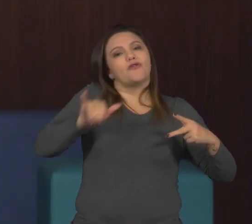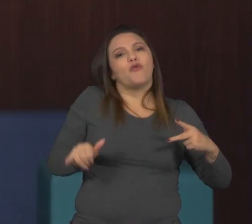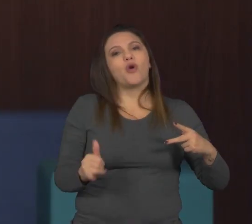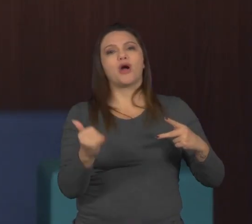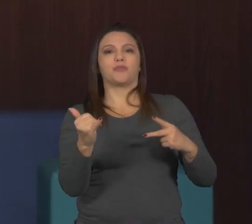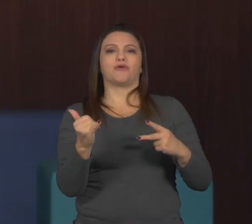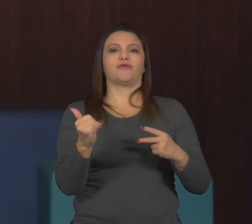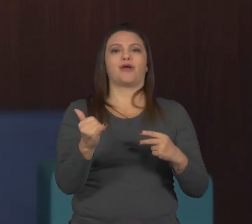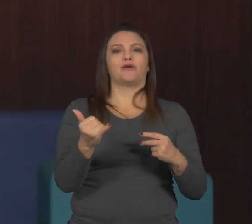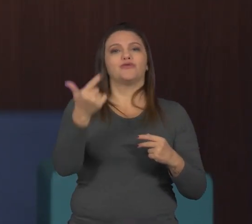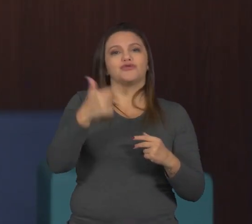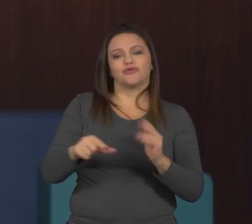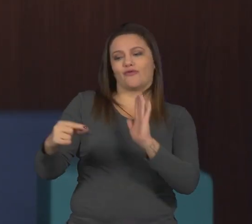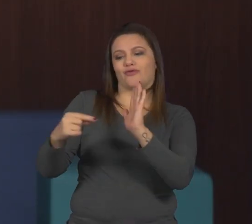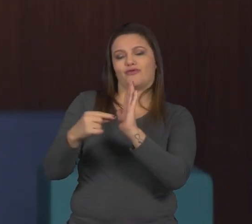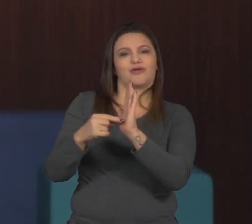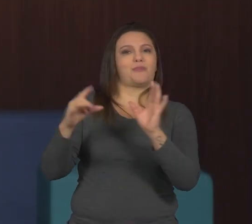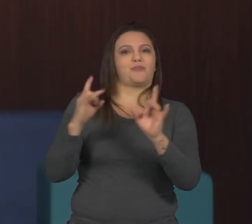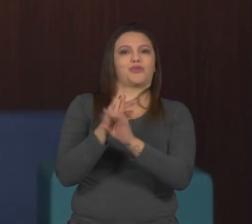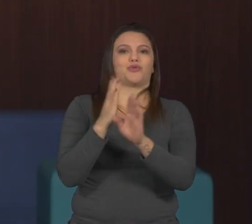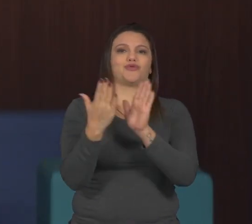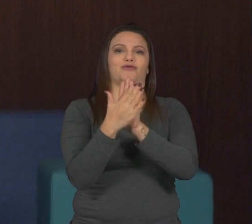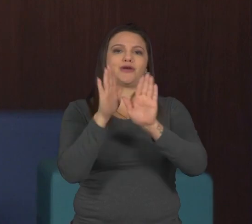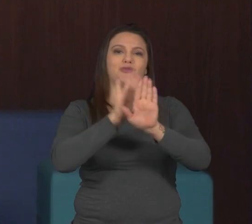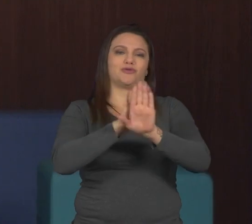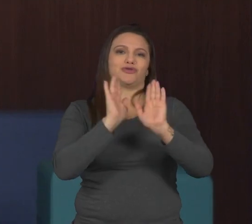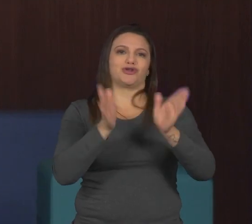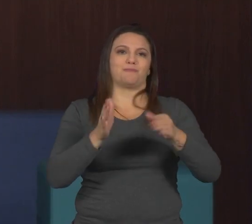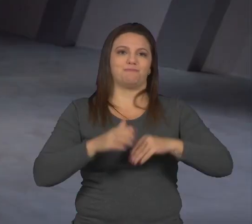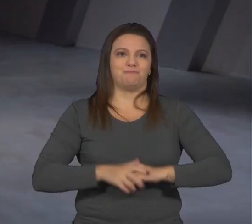funcionalidades que já vêm prontas nesse framework.